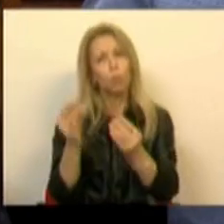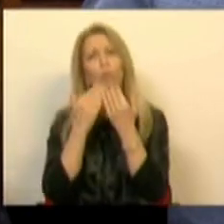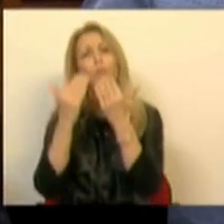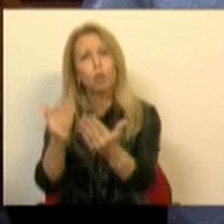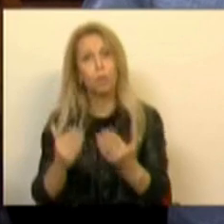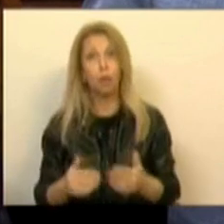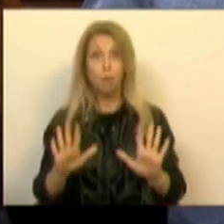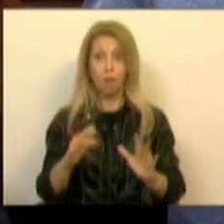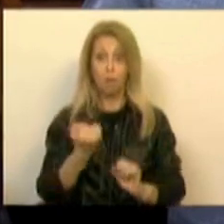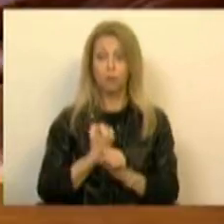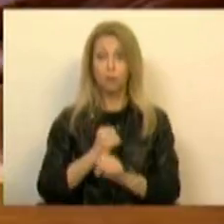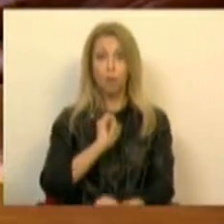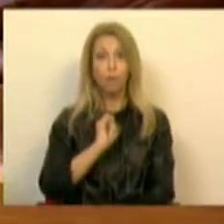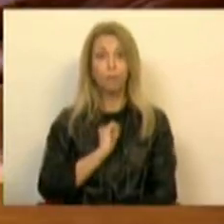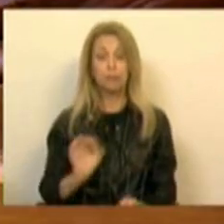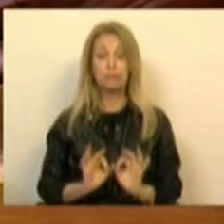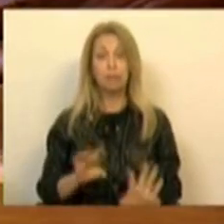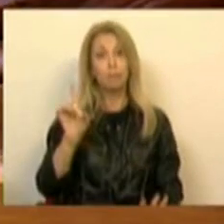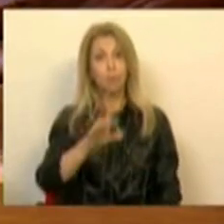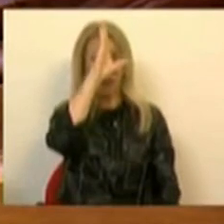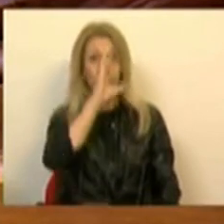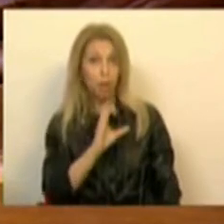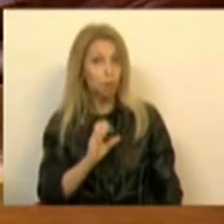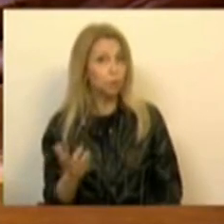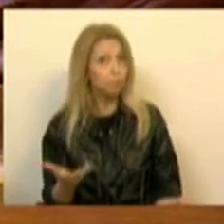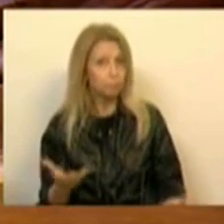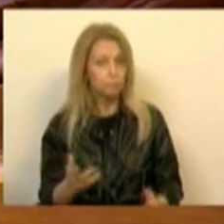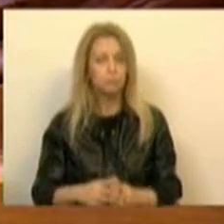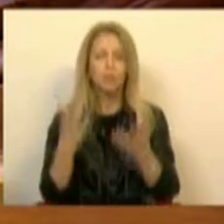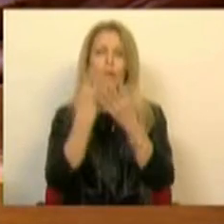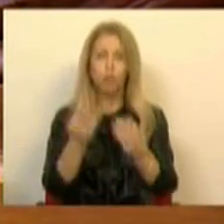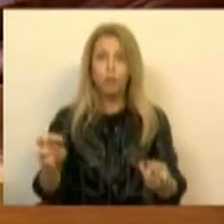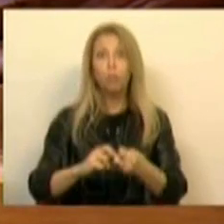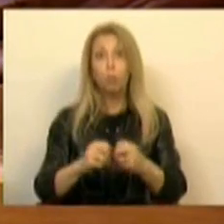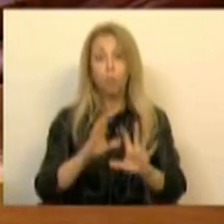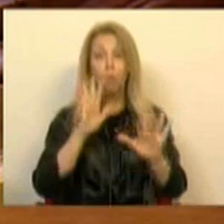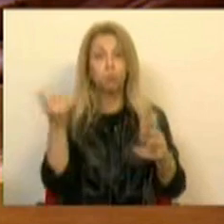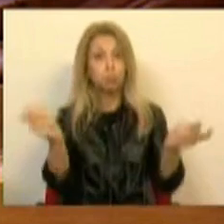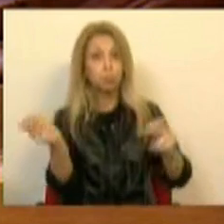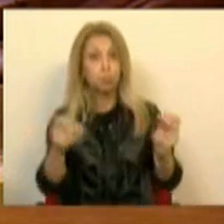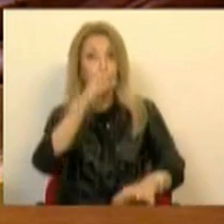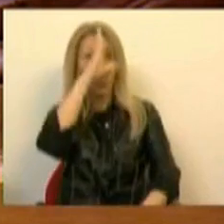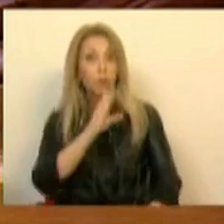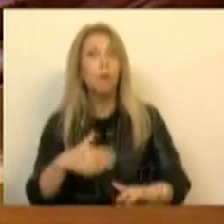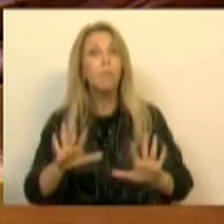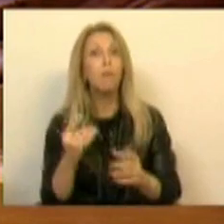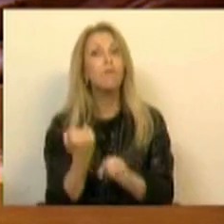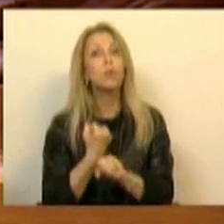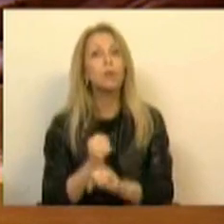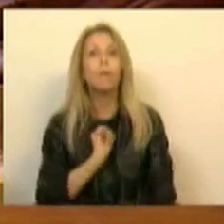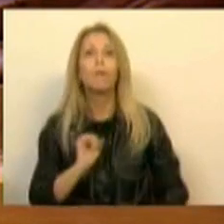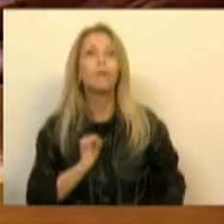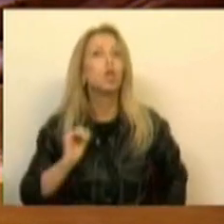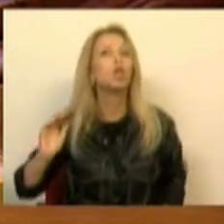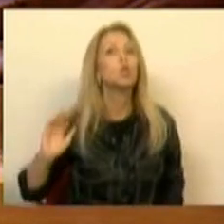minha função como Primeiro-Ministro é não só resolver problemas que surjam no Governo, mas é sobretudo a minha função